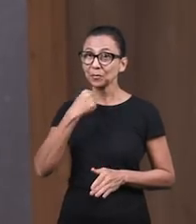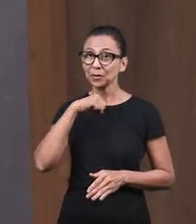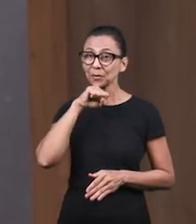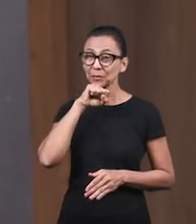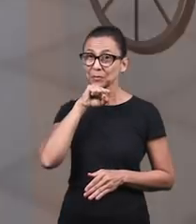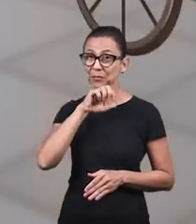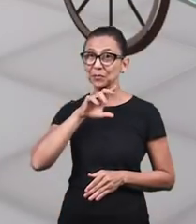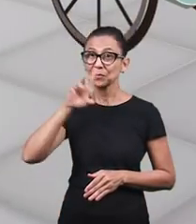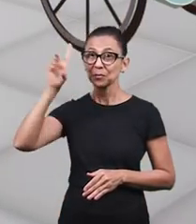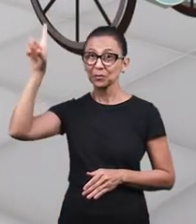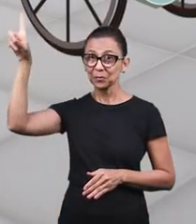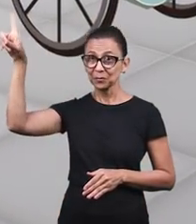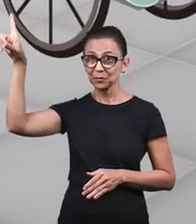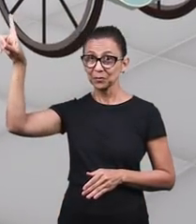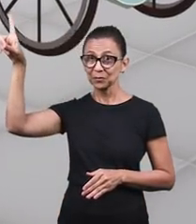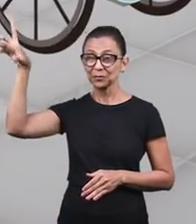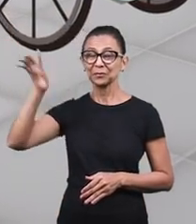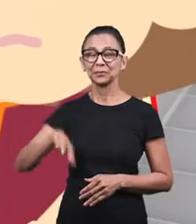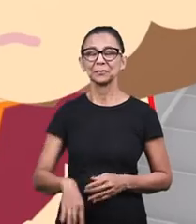meu Pai.